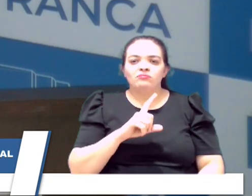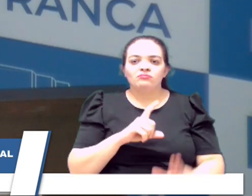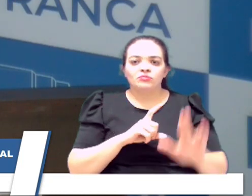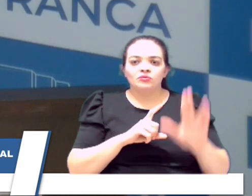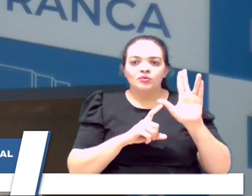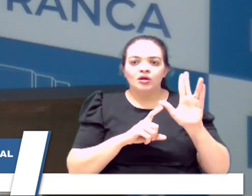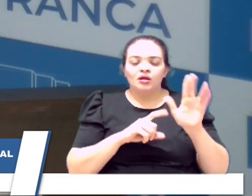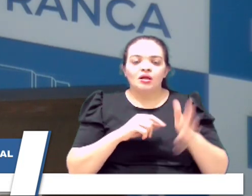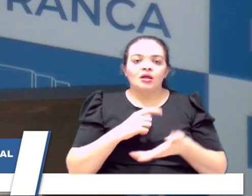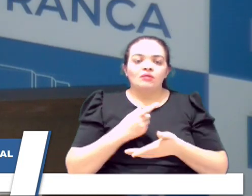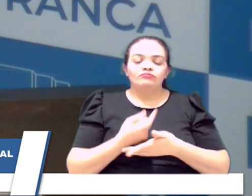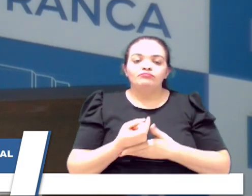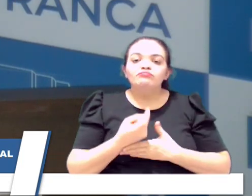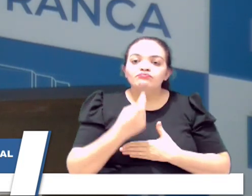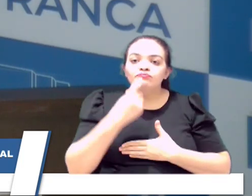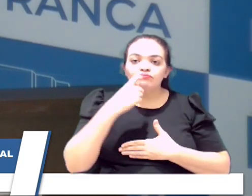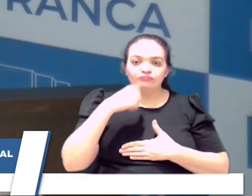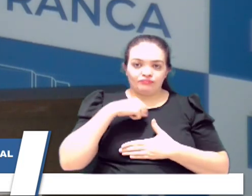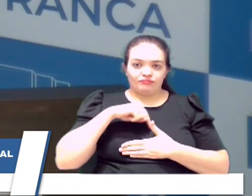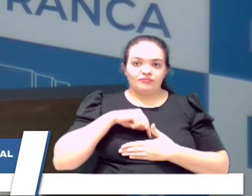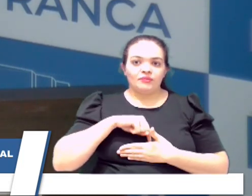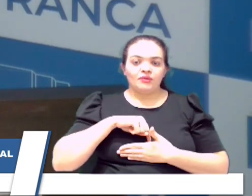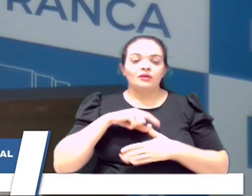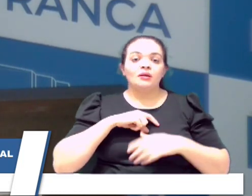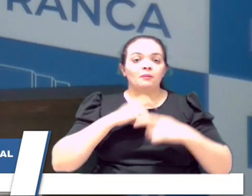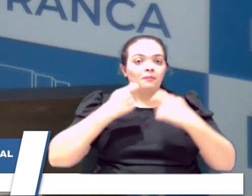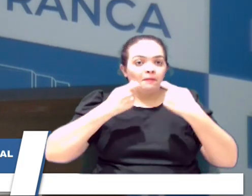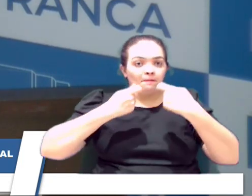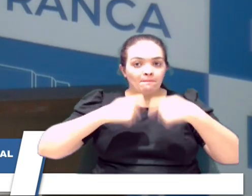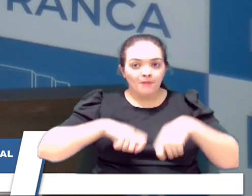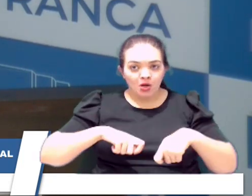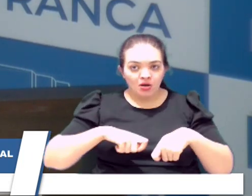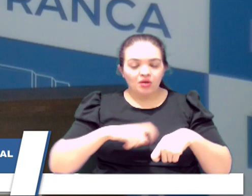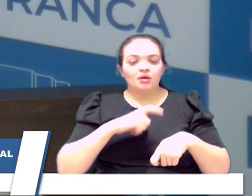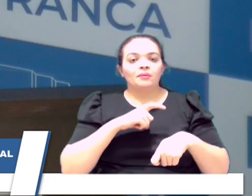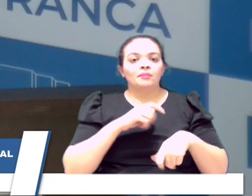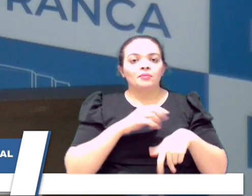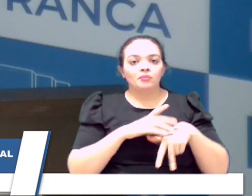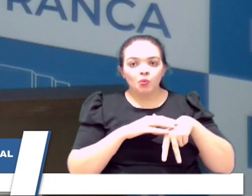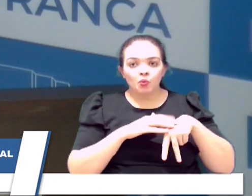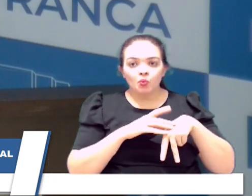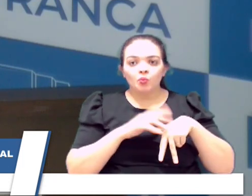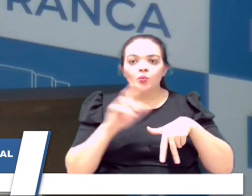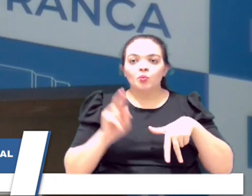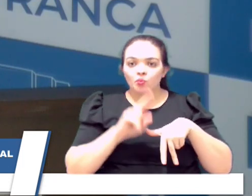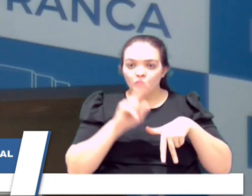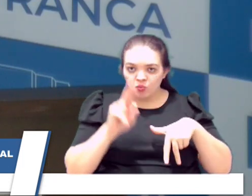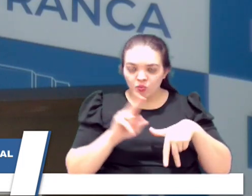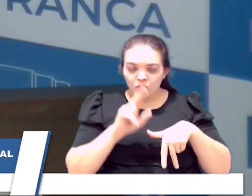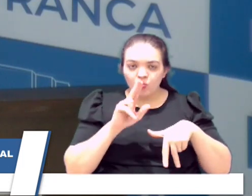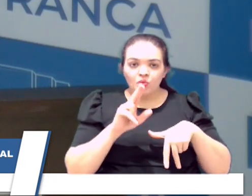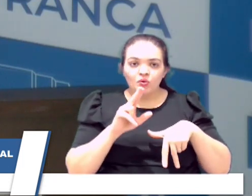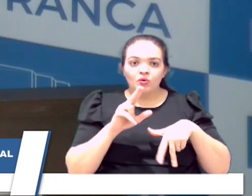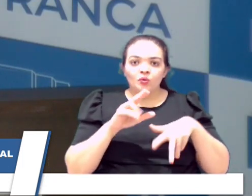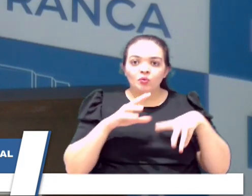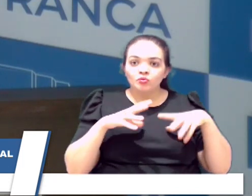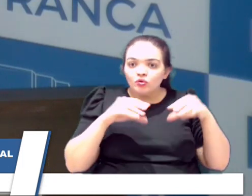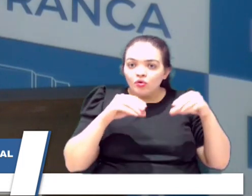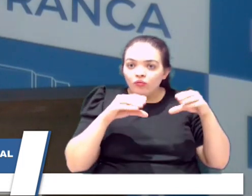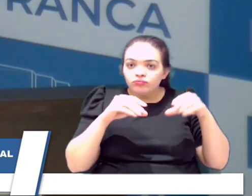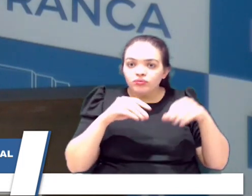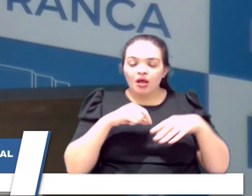oral, existe uma possibilidade desses pacientes usarem a cannabis através da via tópica e terem uma